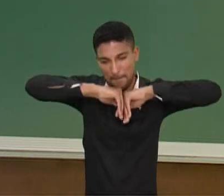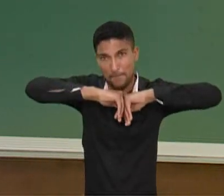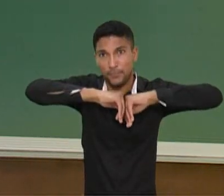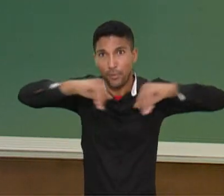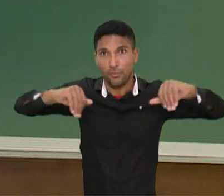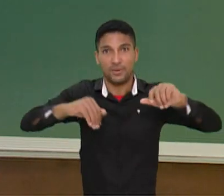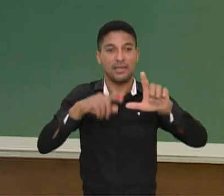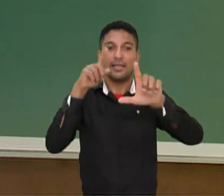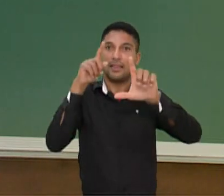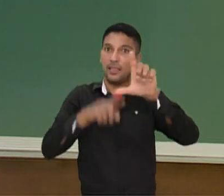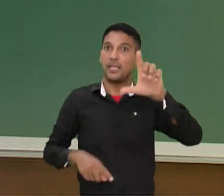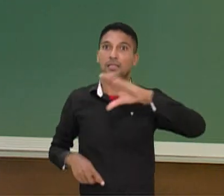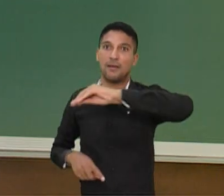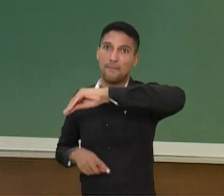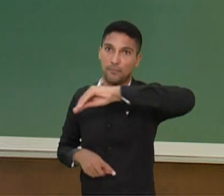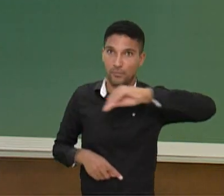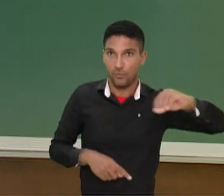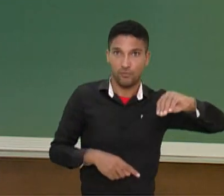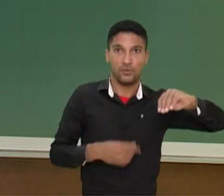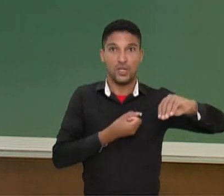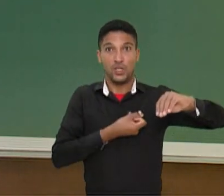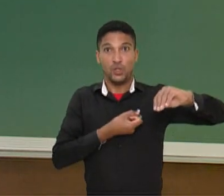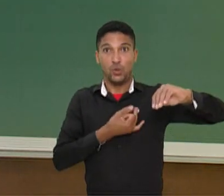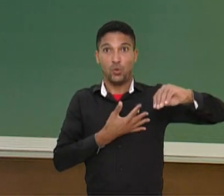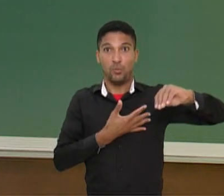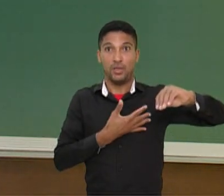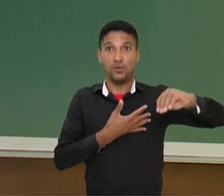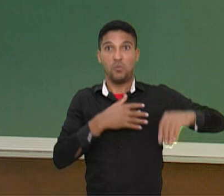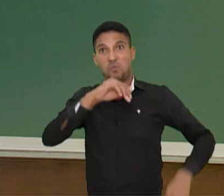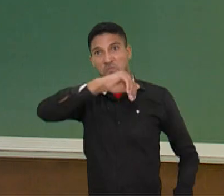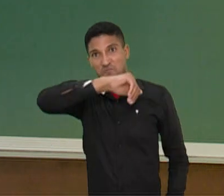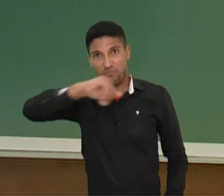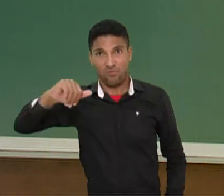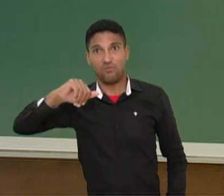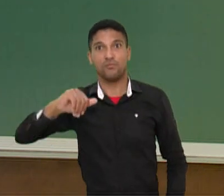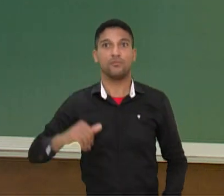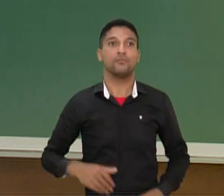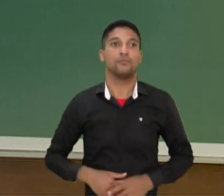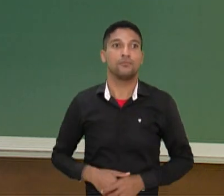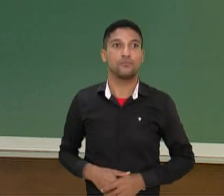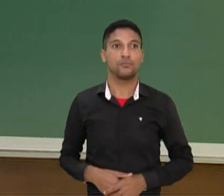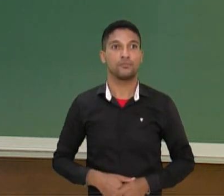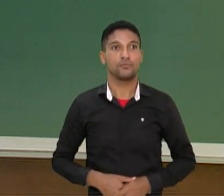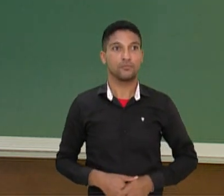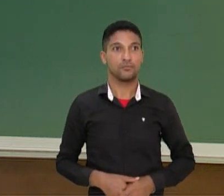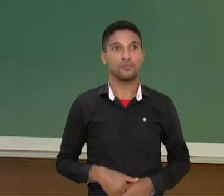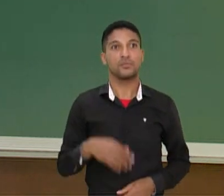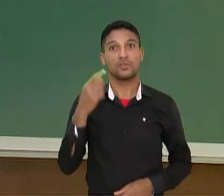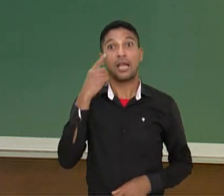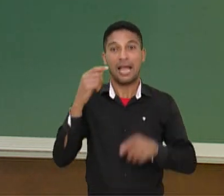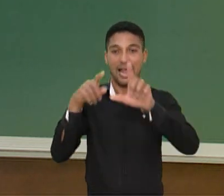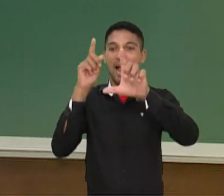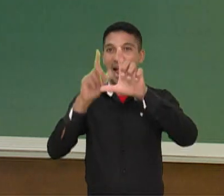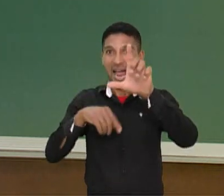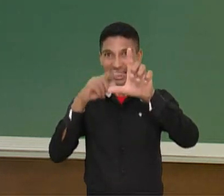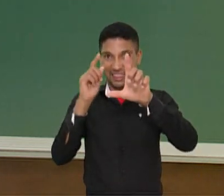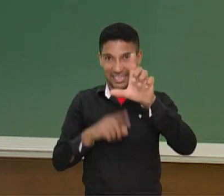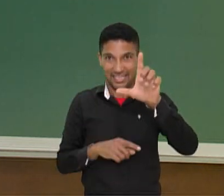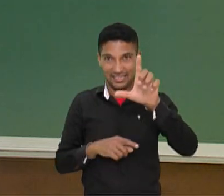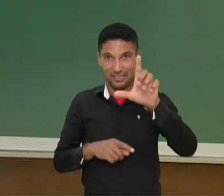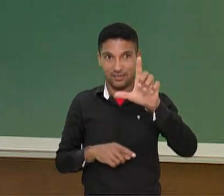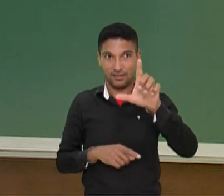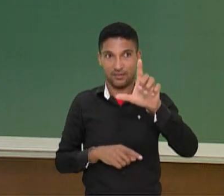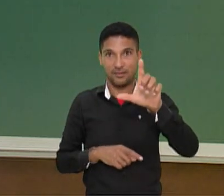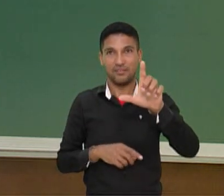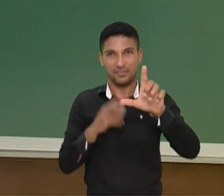o outro. Lembra disso? E eu vou deixar a letra do lado que vocês nunca deixam. Vocês sempre põem a